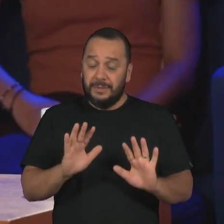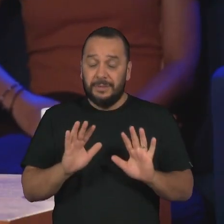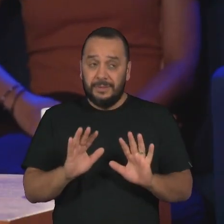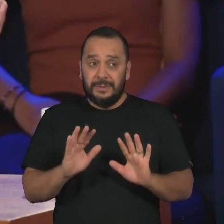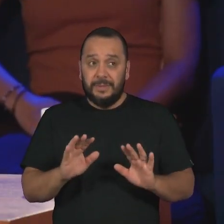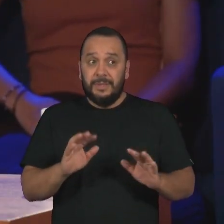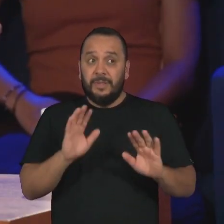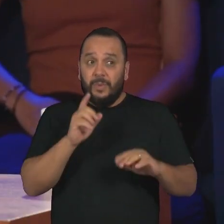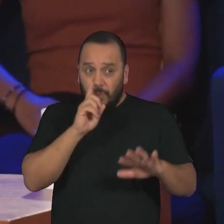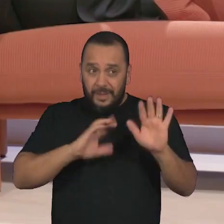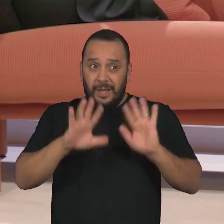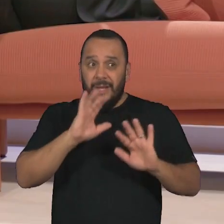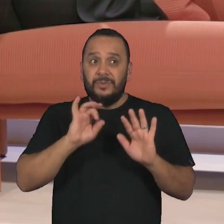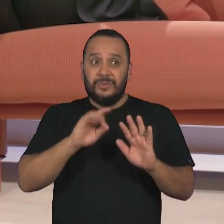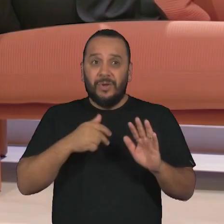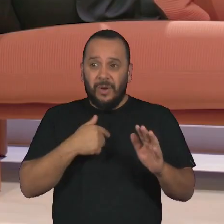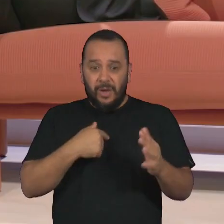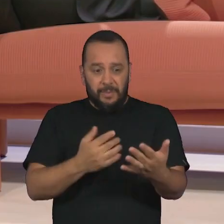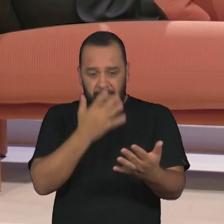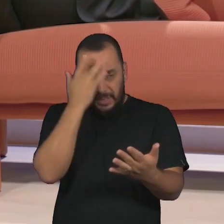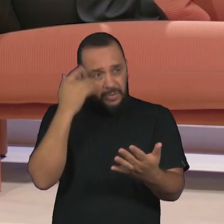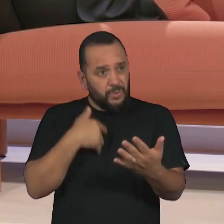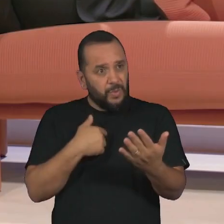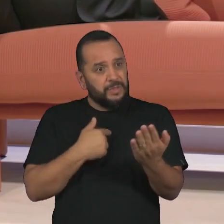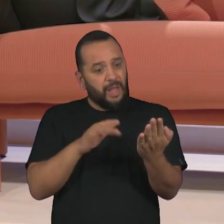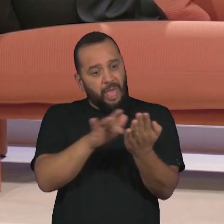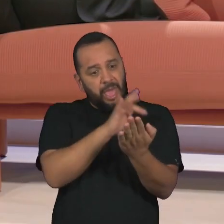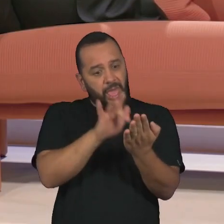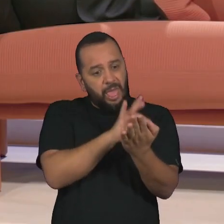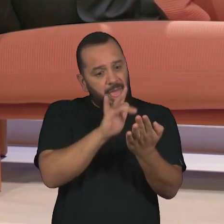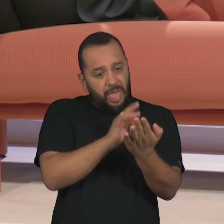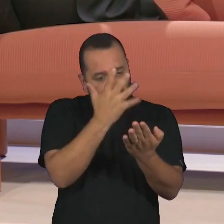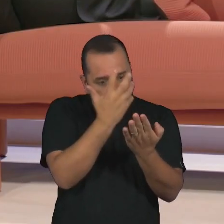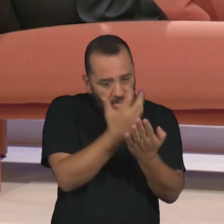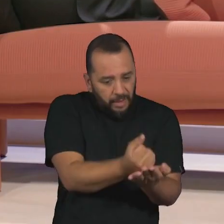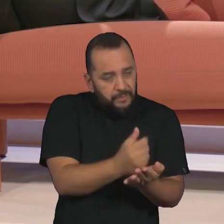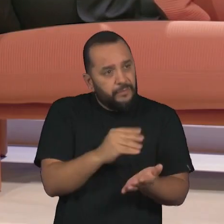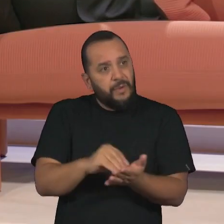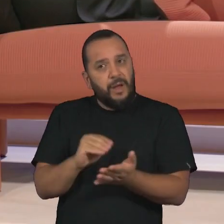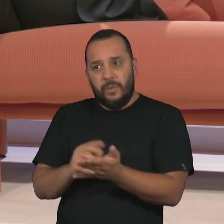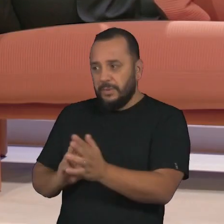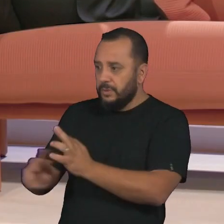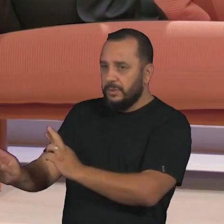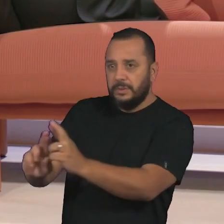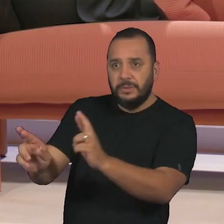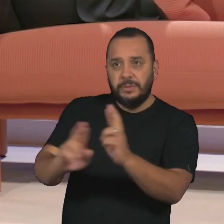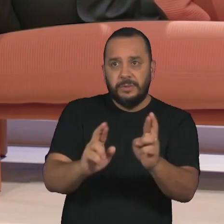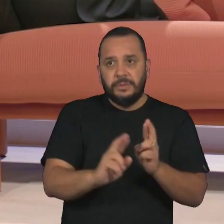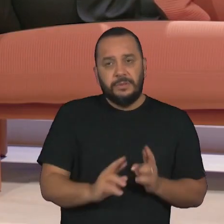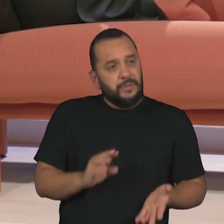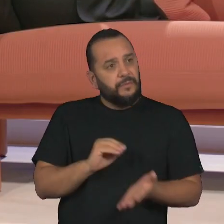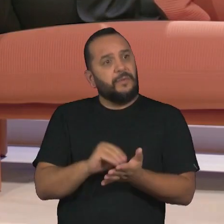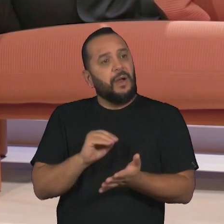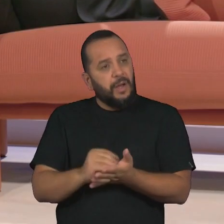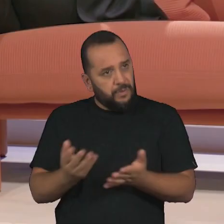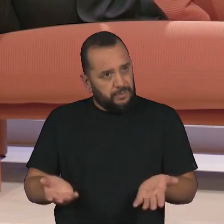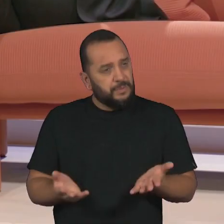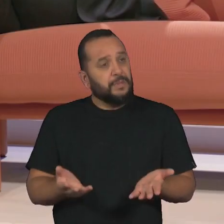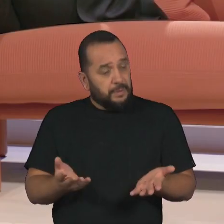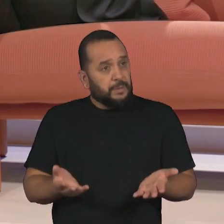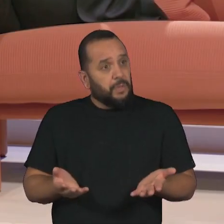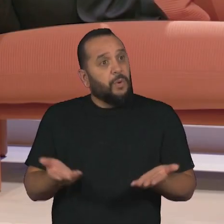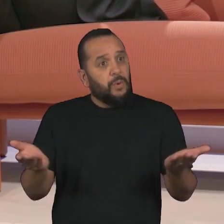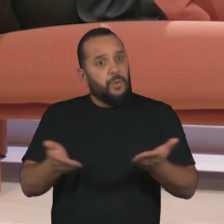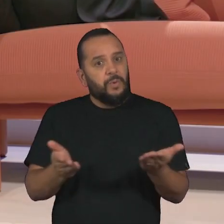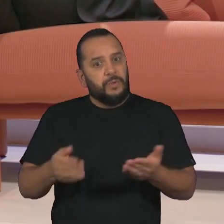preciosa das relações humanas. Então, quando você... Eu acho que é acertado o que o mundo está tentando desenvolver, principalmente no ensino fundamental, no